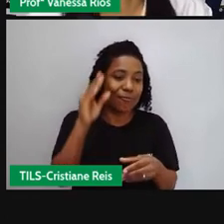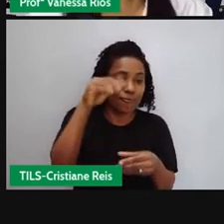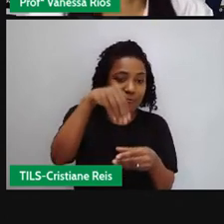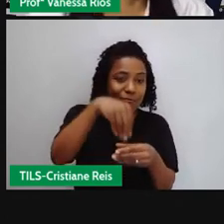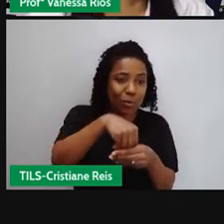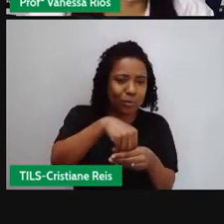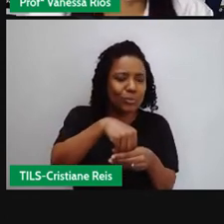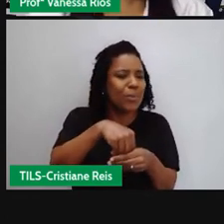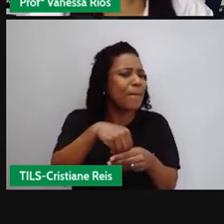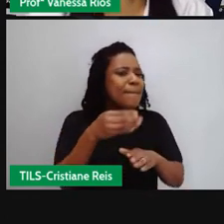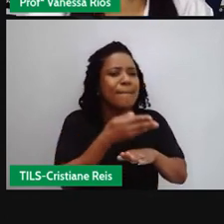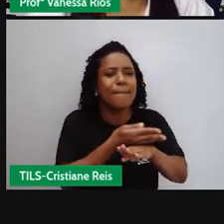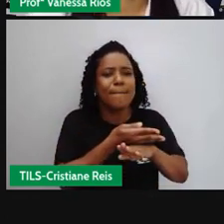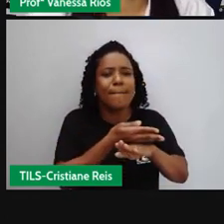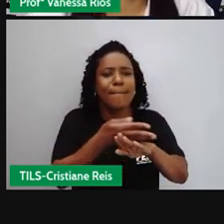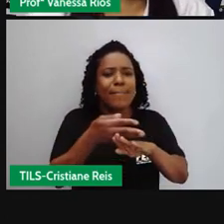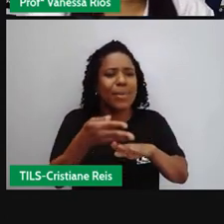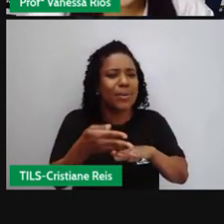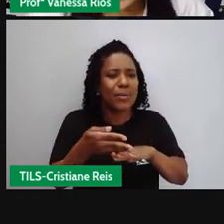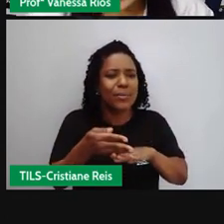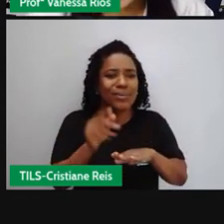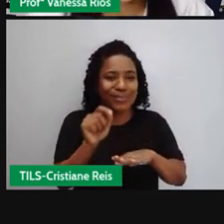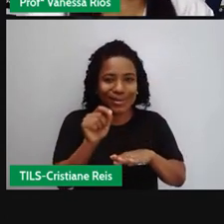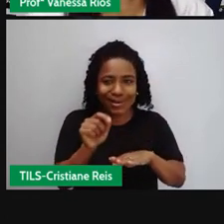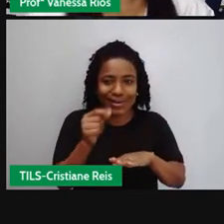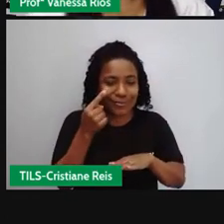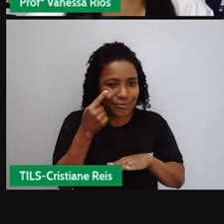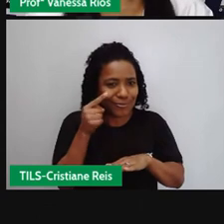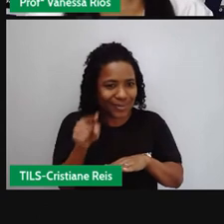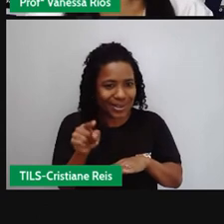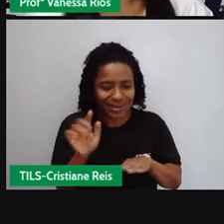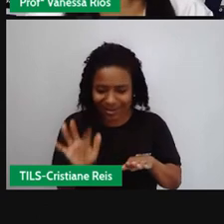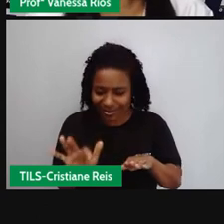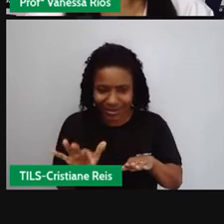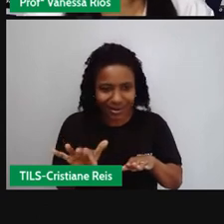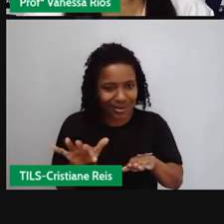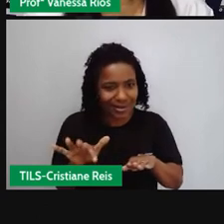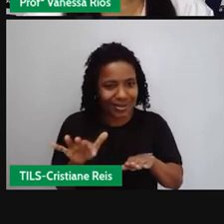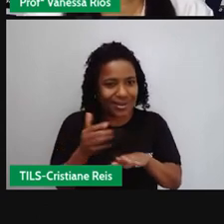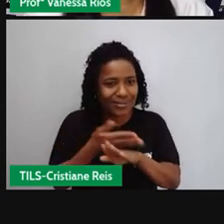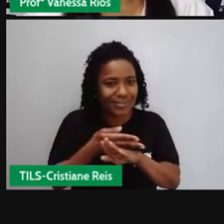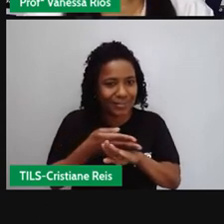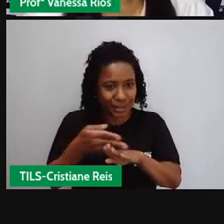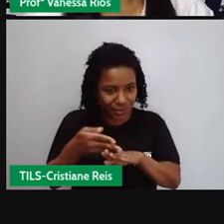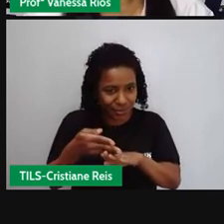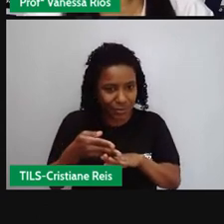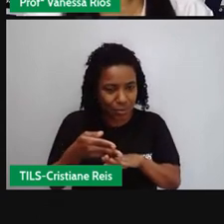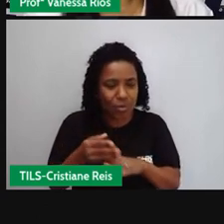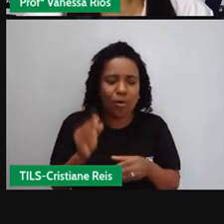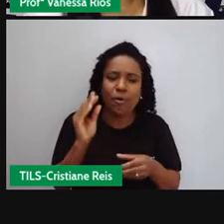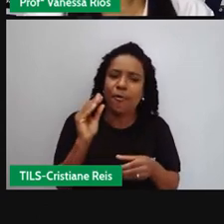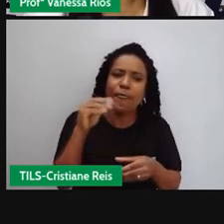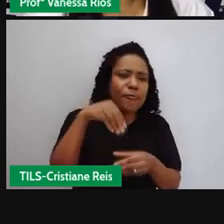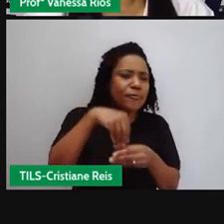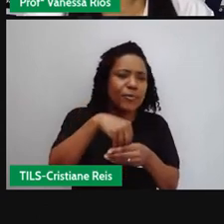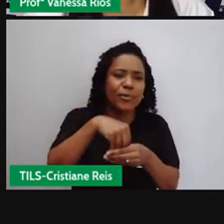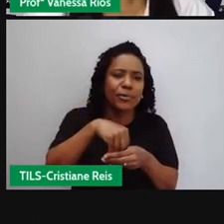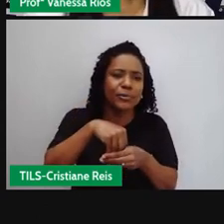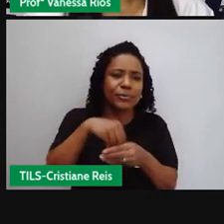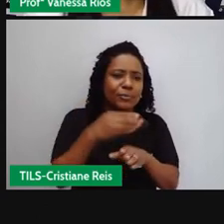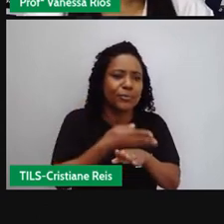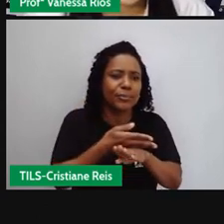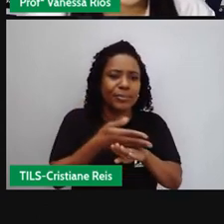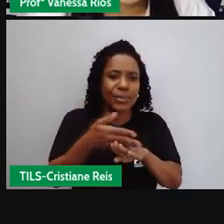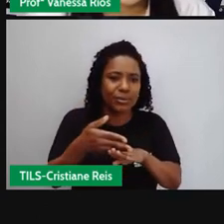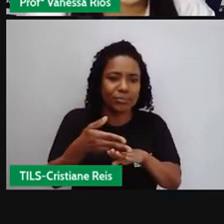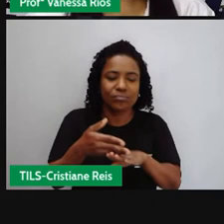votos brancos. Existem até a tecla branca lá na urna eletrônica. Os votos brancos é quando o eleitor decide não